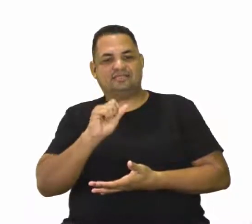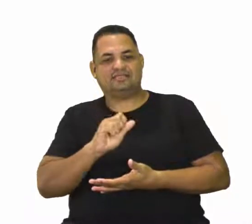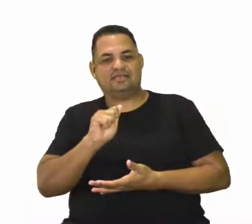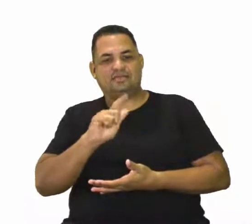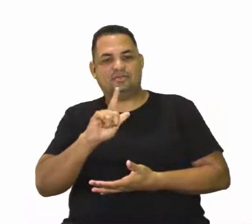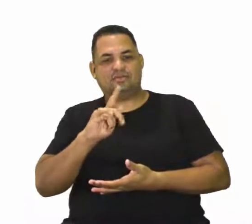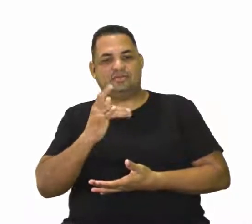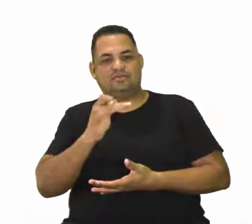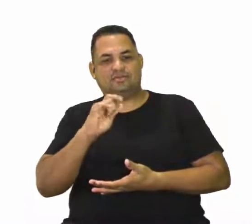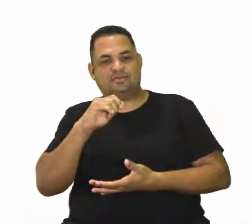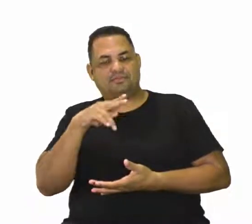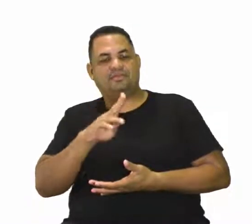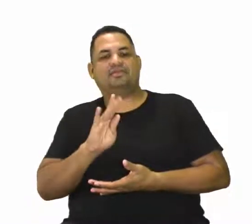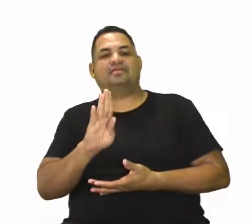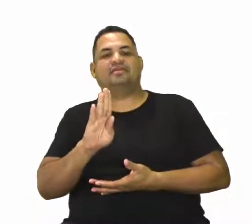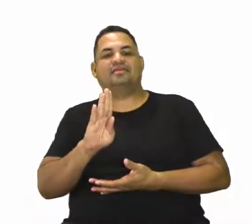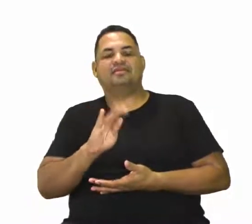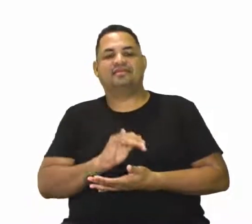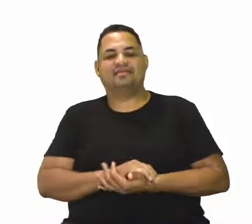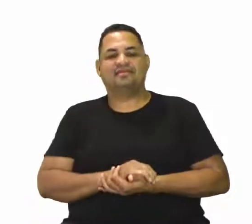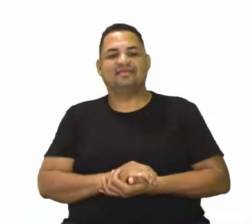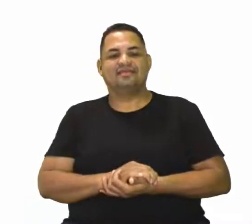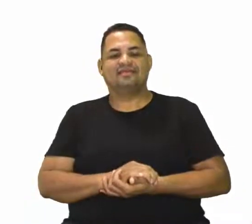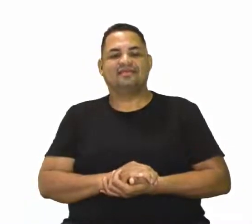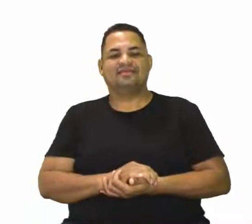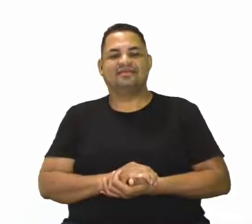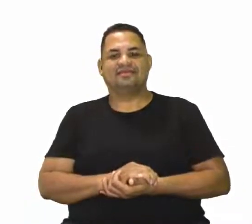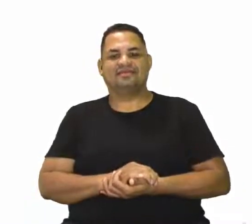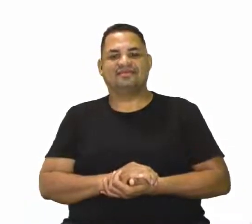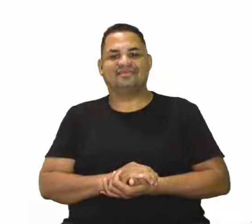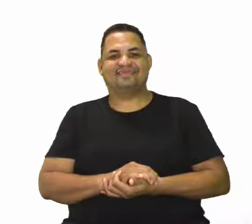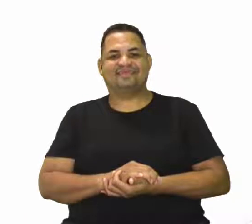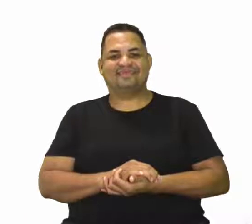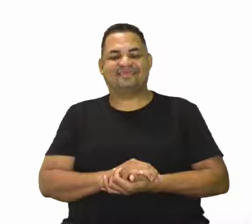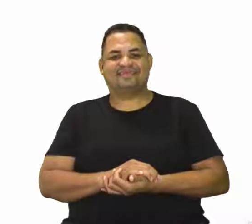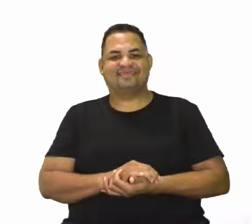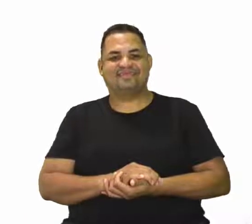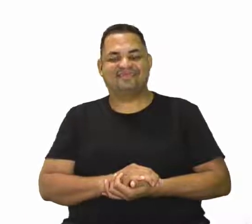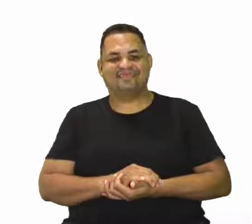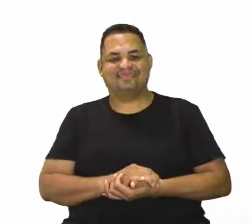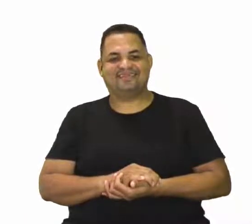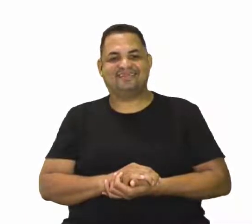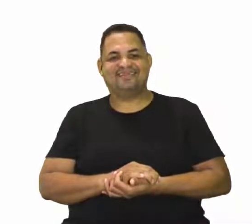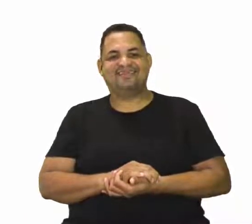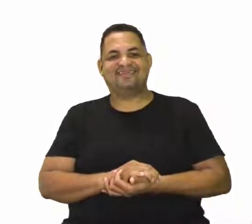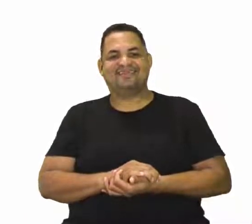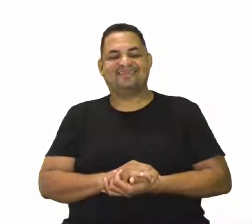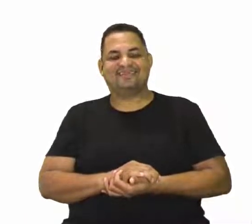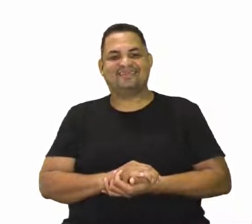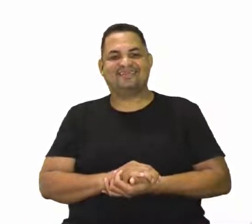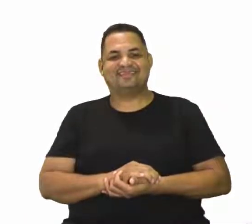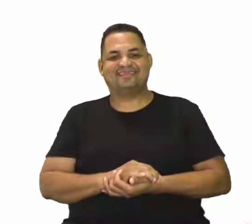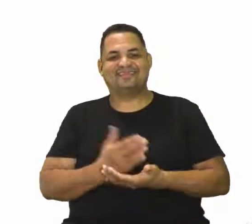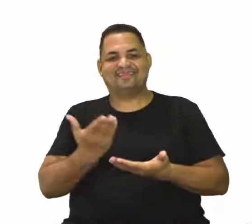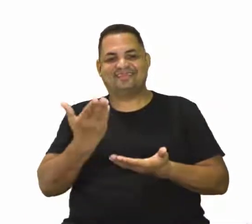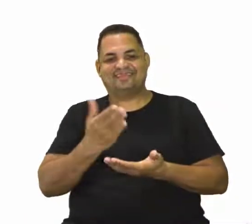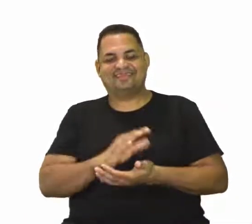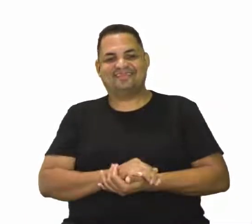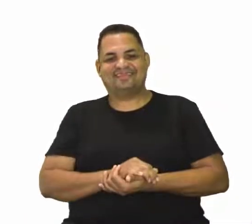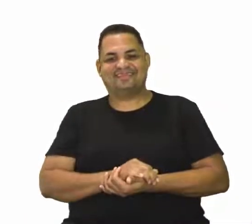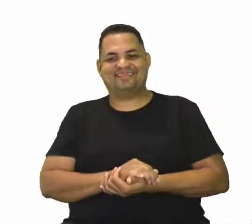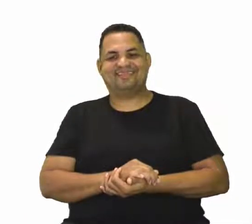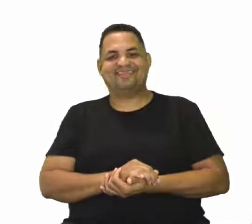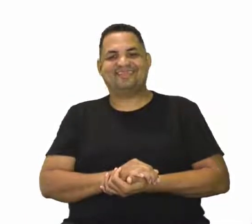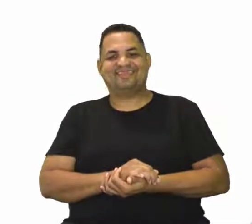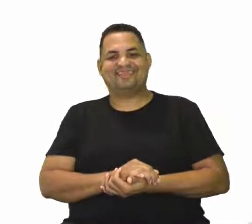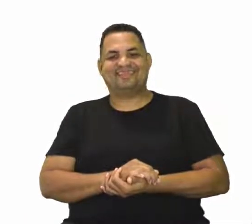AL ab1 ah ah ah muito bem sabe a Fera né só que ele se ferrou